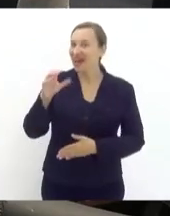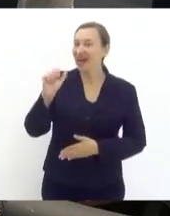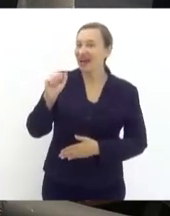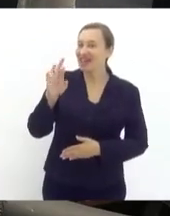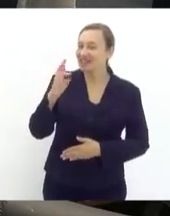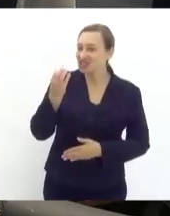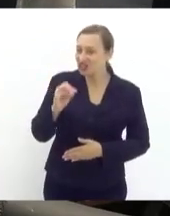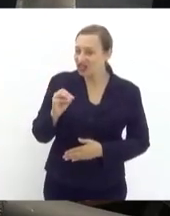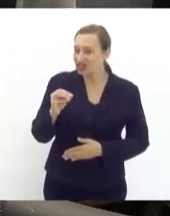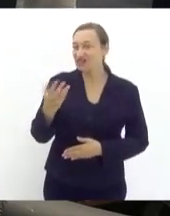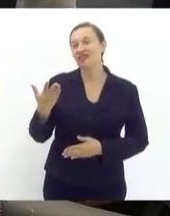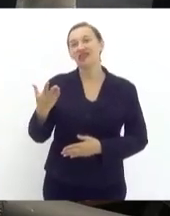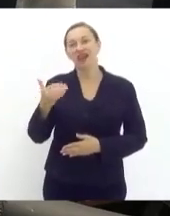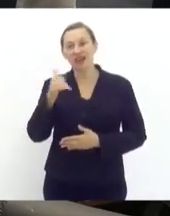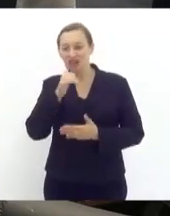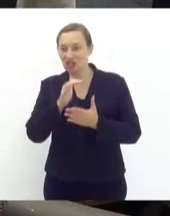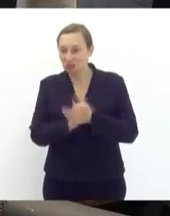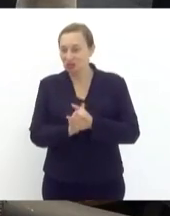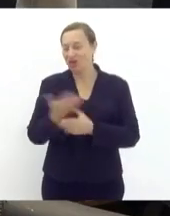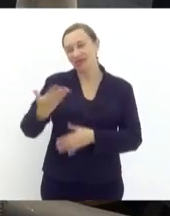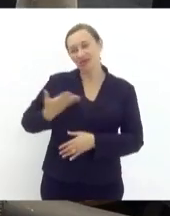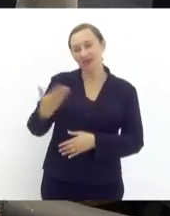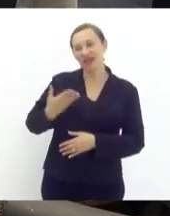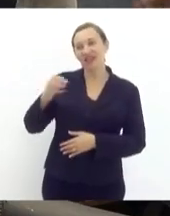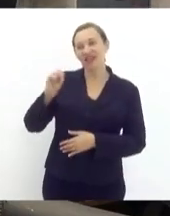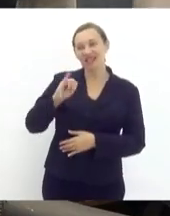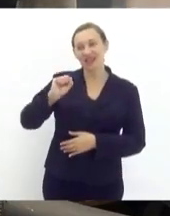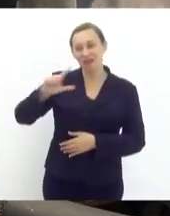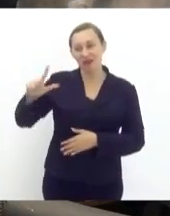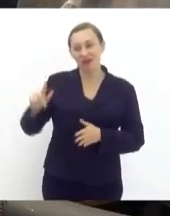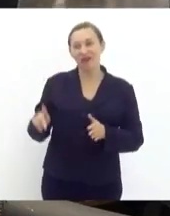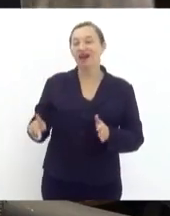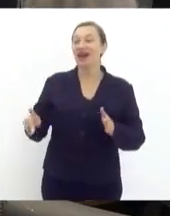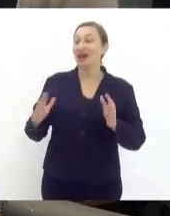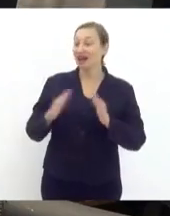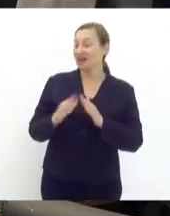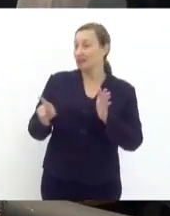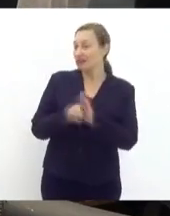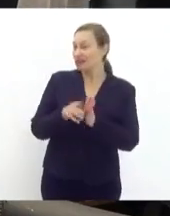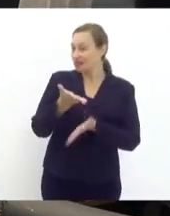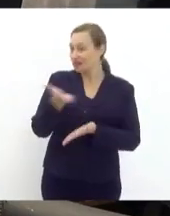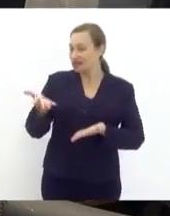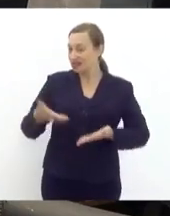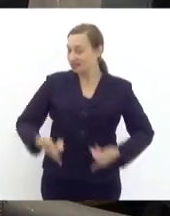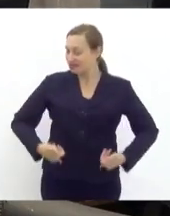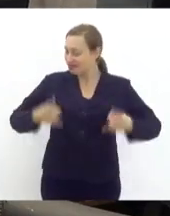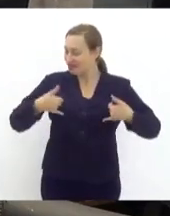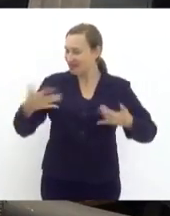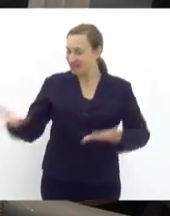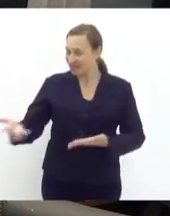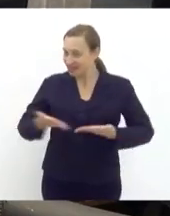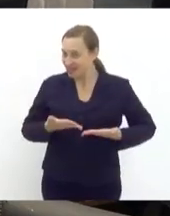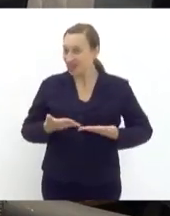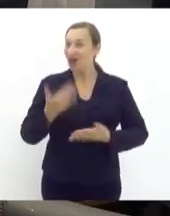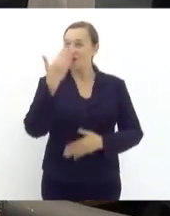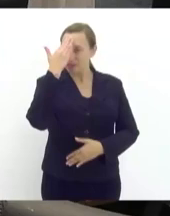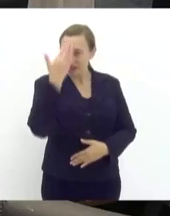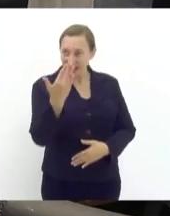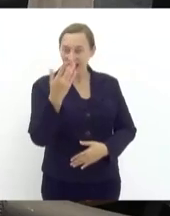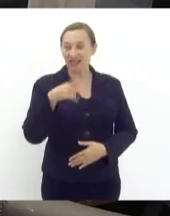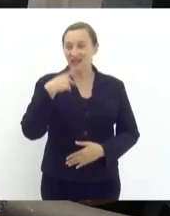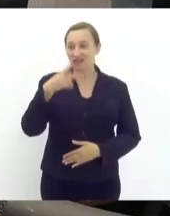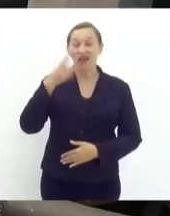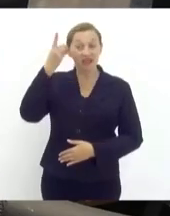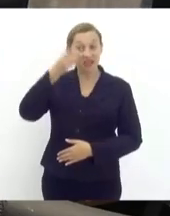esposa amiga Isabel essa casa de vossa excelência uma honra recebê-lo aqui Muito obrigado passa a palavra então